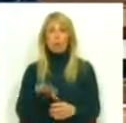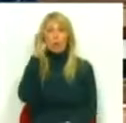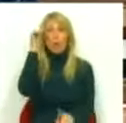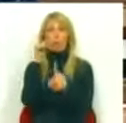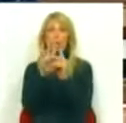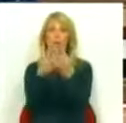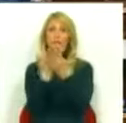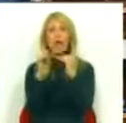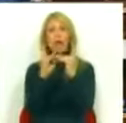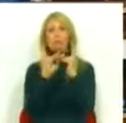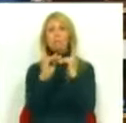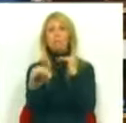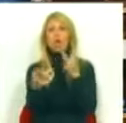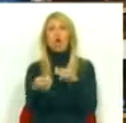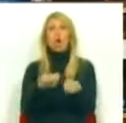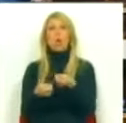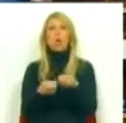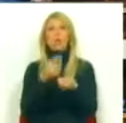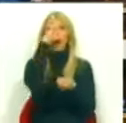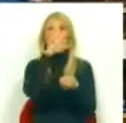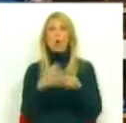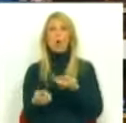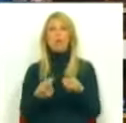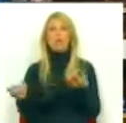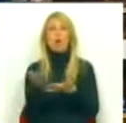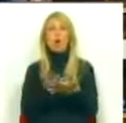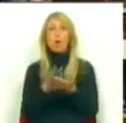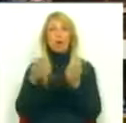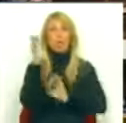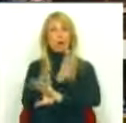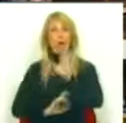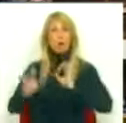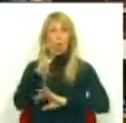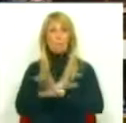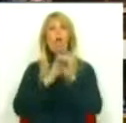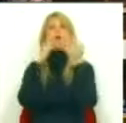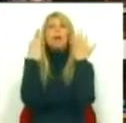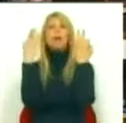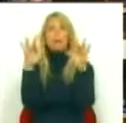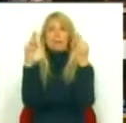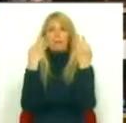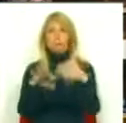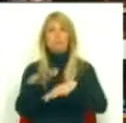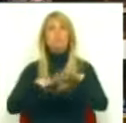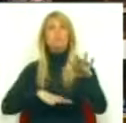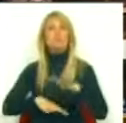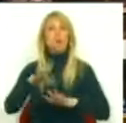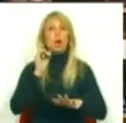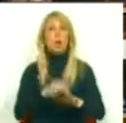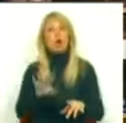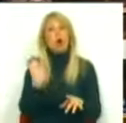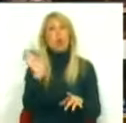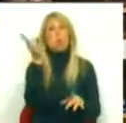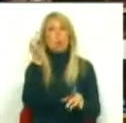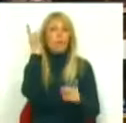da estabilização, da coordenação e da governação económica na Europa e, naturalmente, fazendo como um